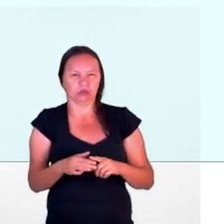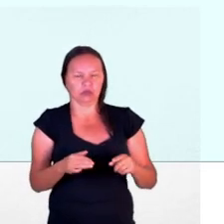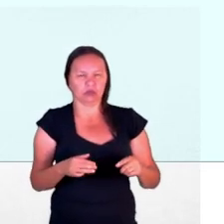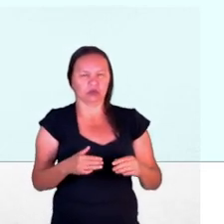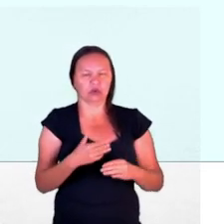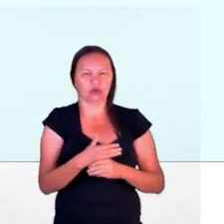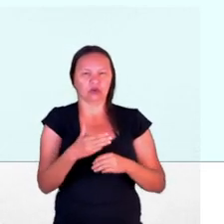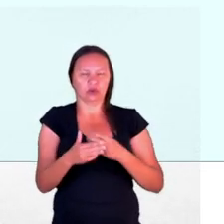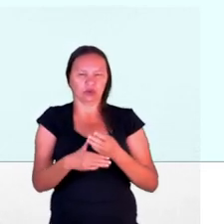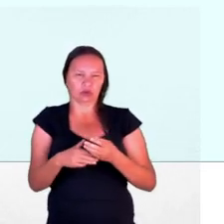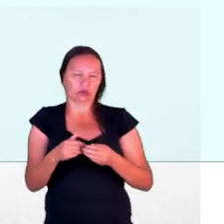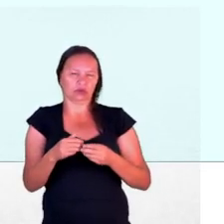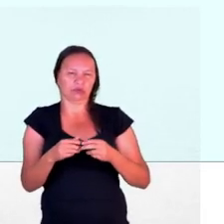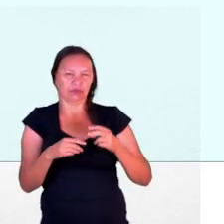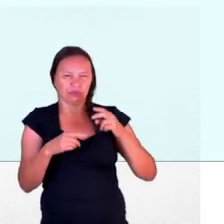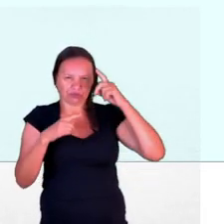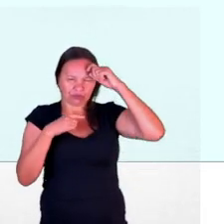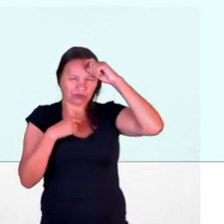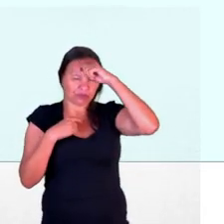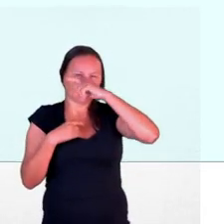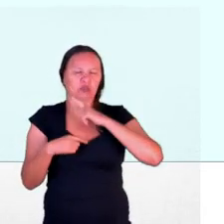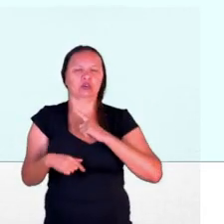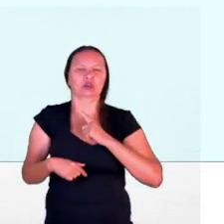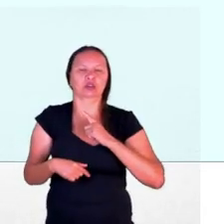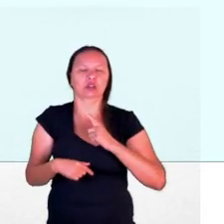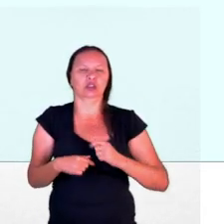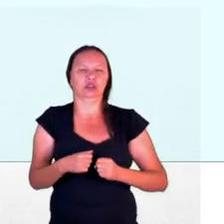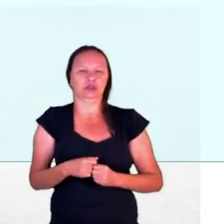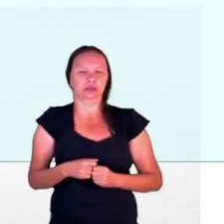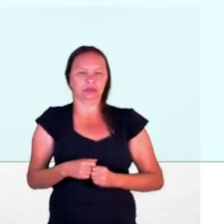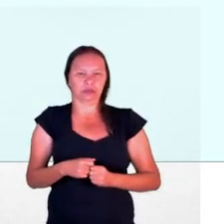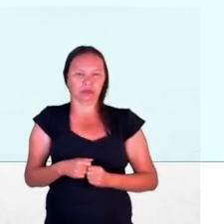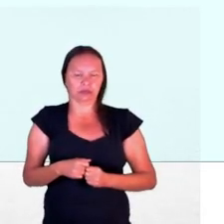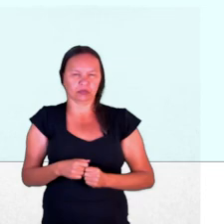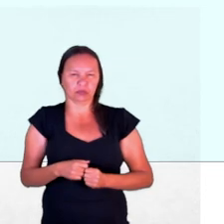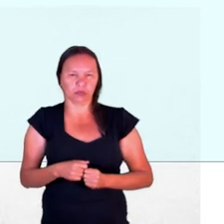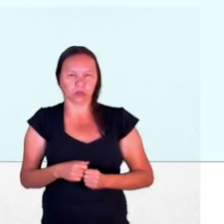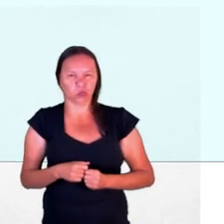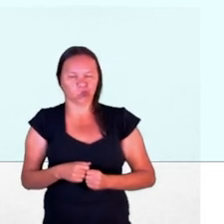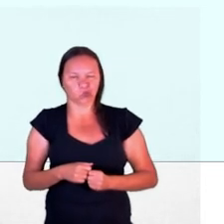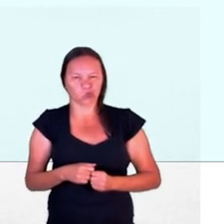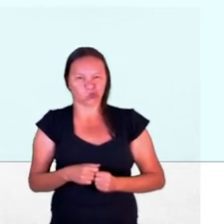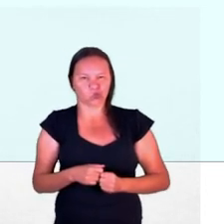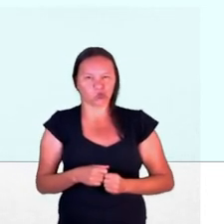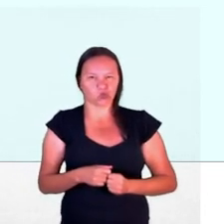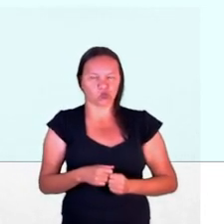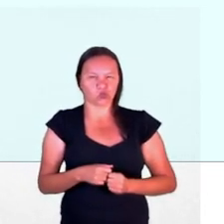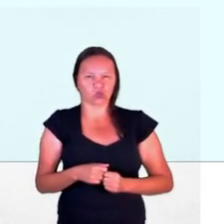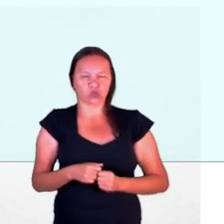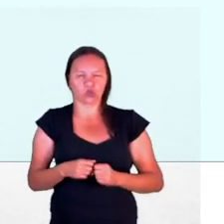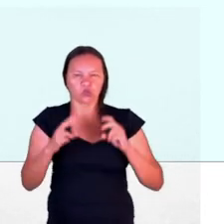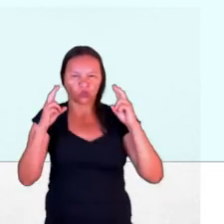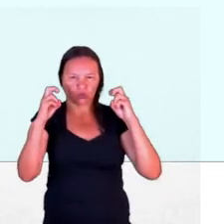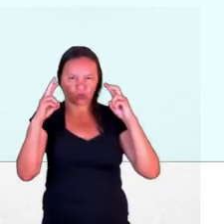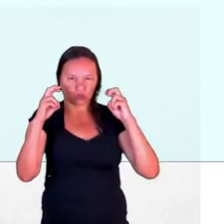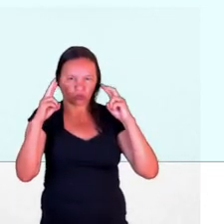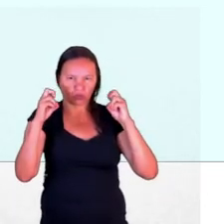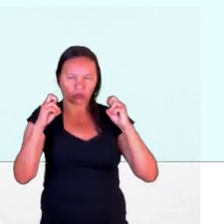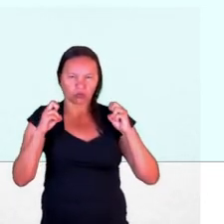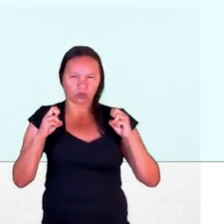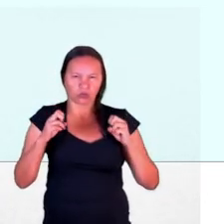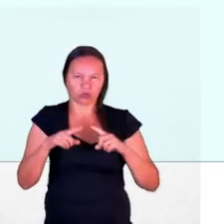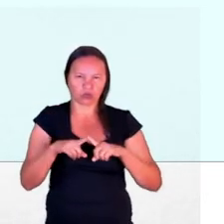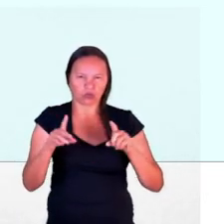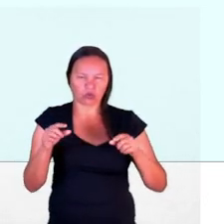complexidade a gente tem H os seguintes sub GTS dentro desse grande